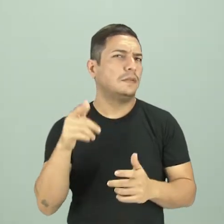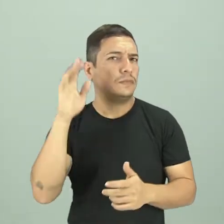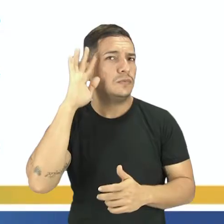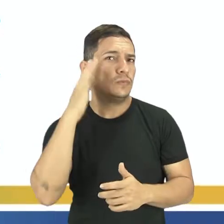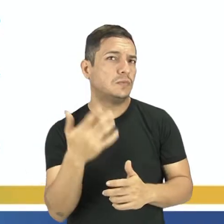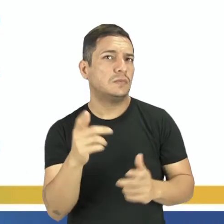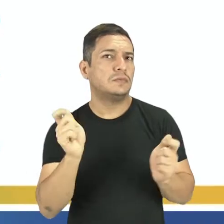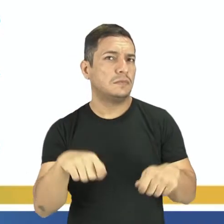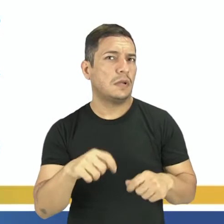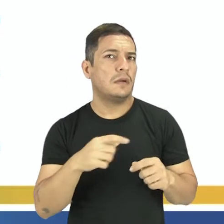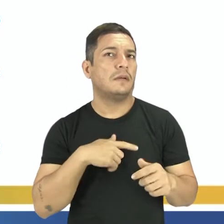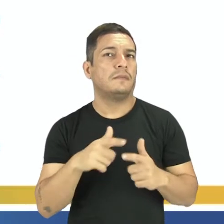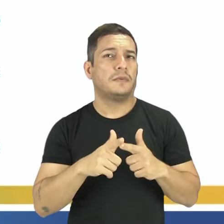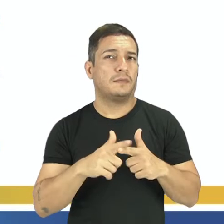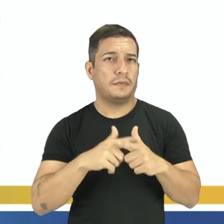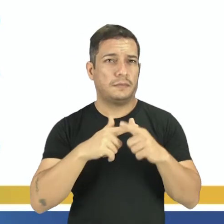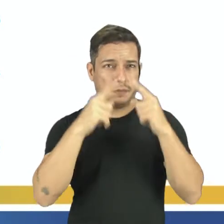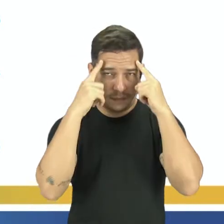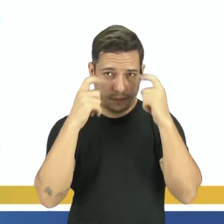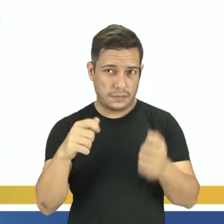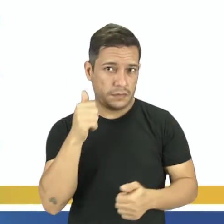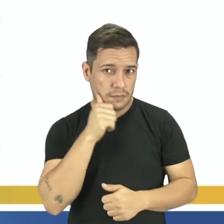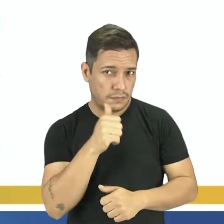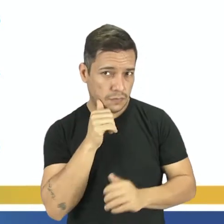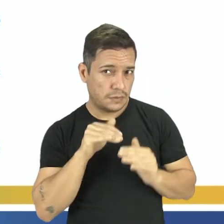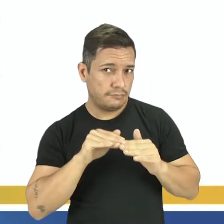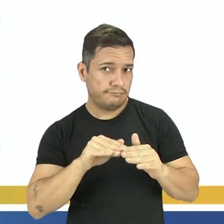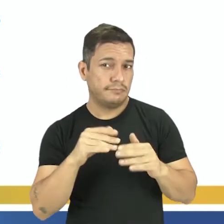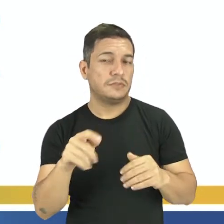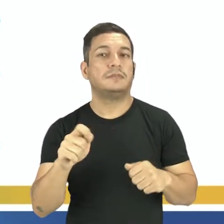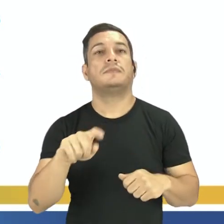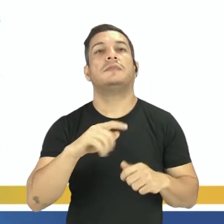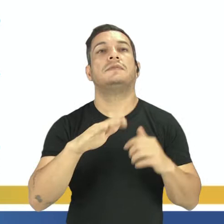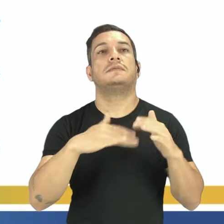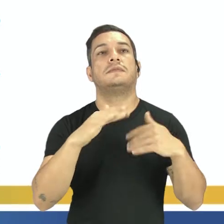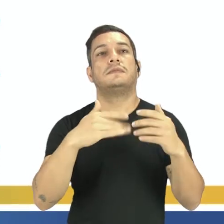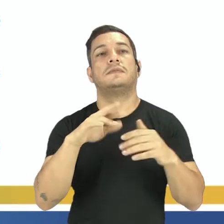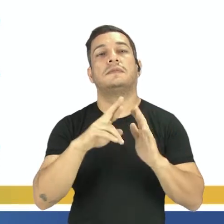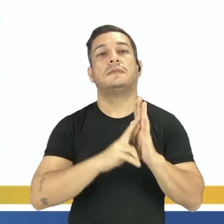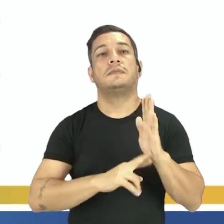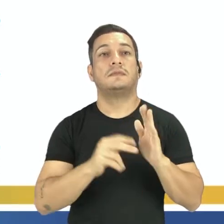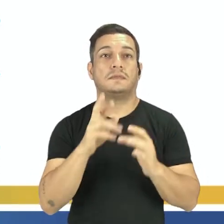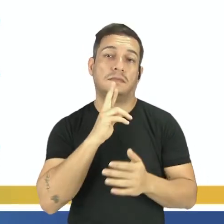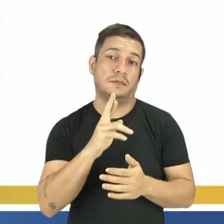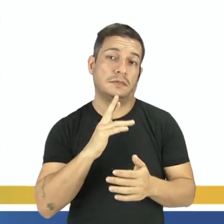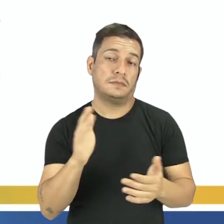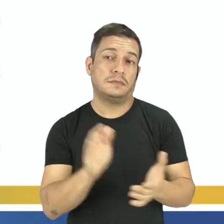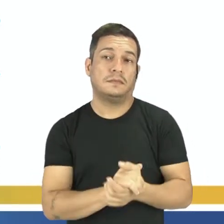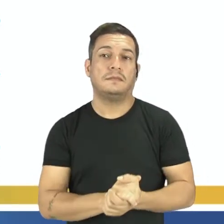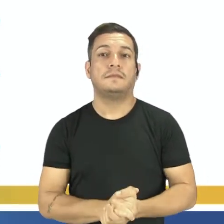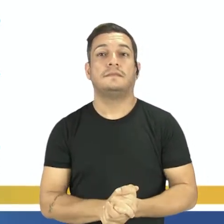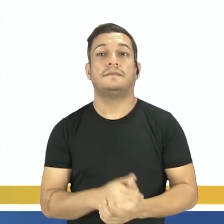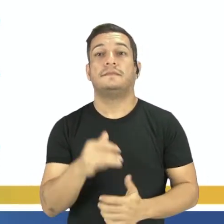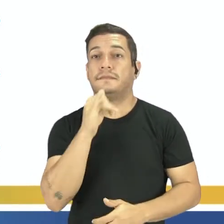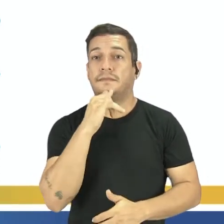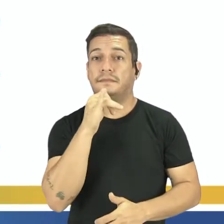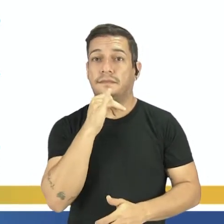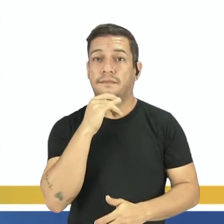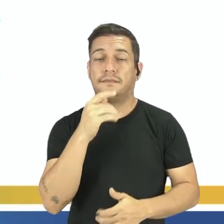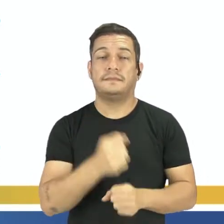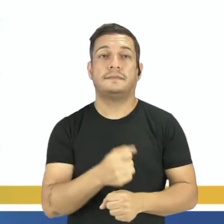para resolver o problema da violência contra a mulher? Então você pode desenvolver ali a tua redação como resposta, tá? Por exemplo, lá no